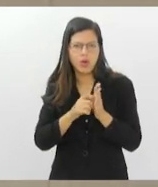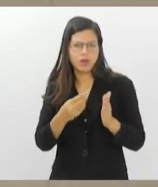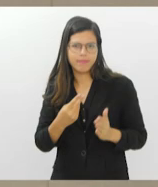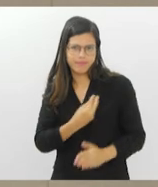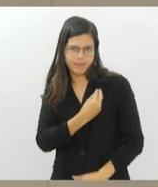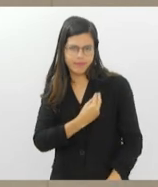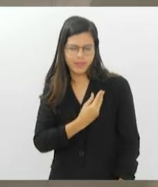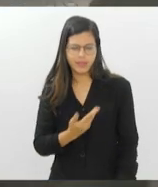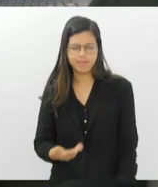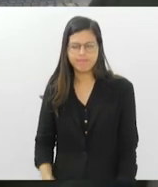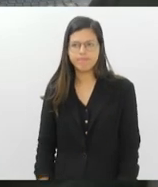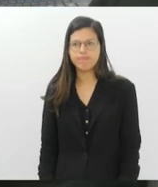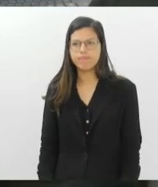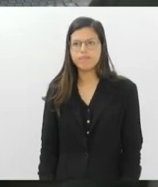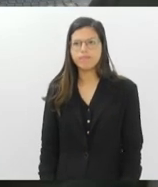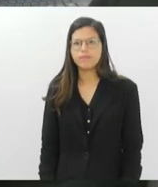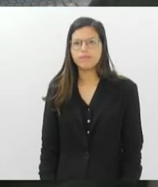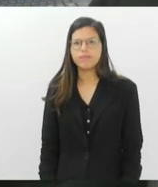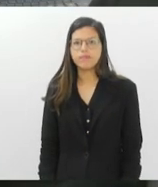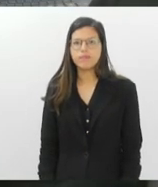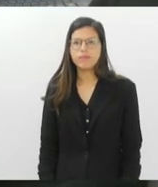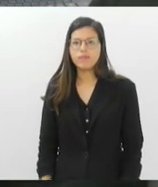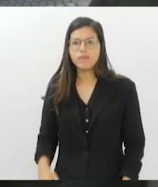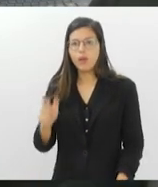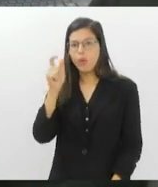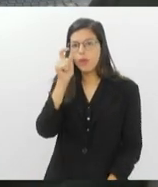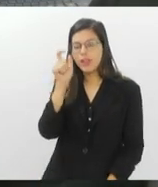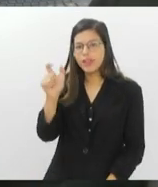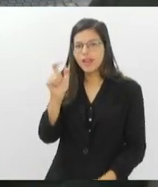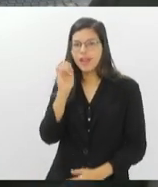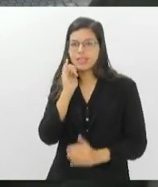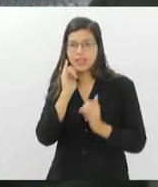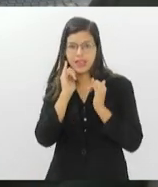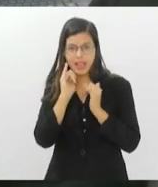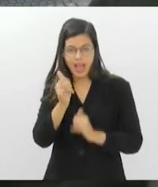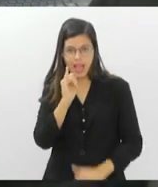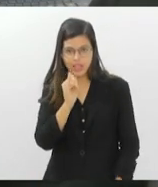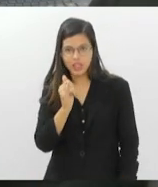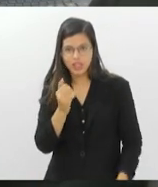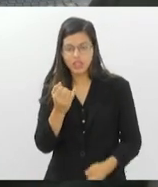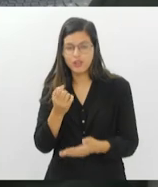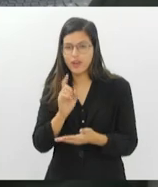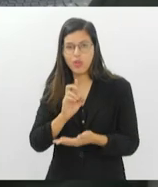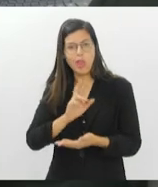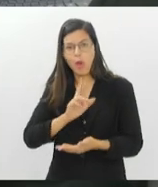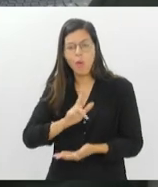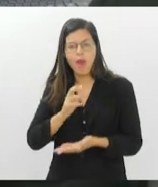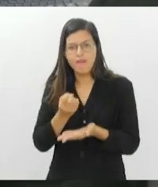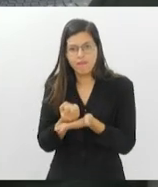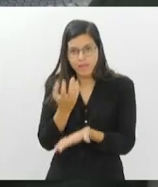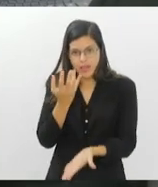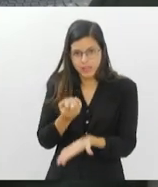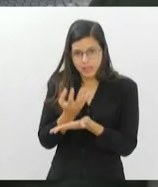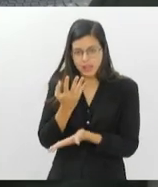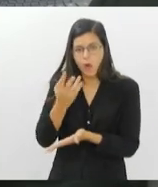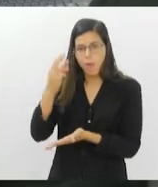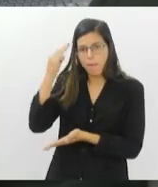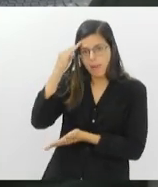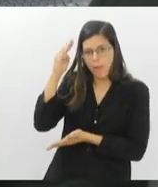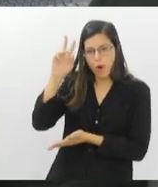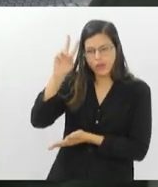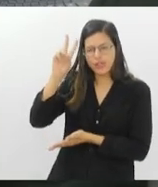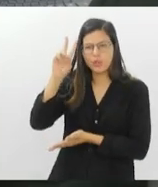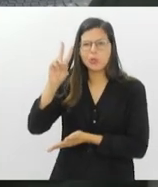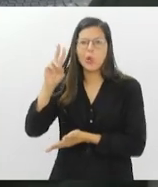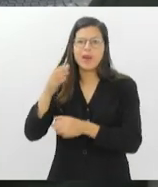trajetória. O interesse por narrativas de não-ficção, especialmente biografias, memórias e ensaios,